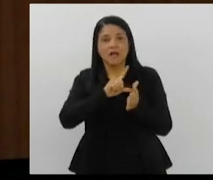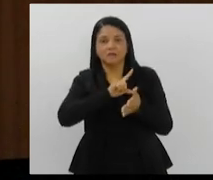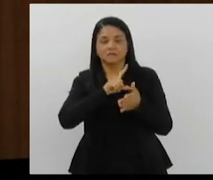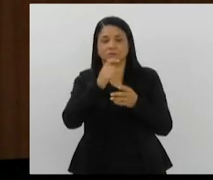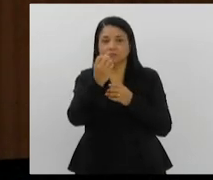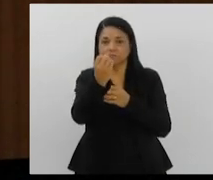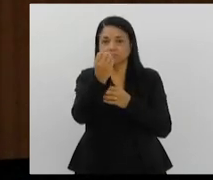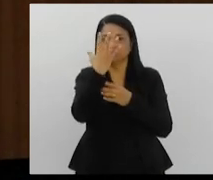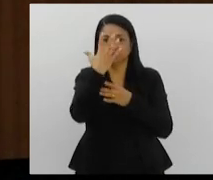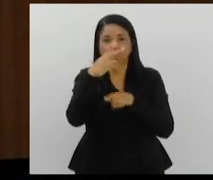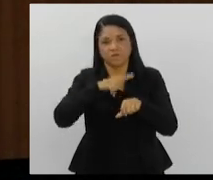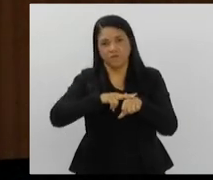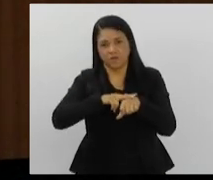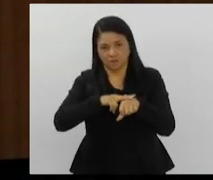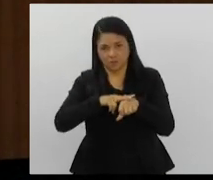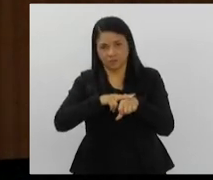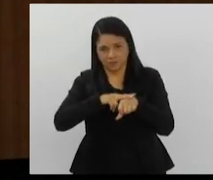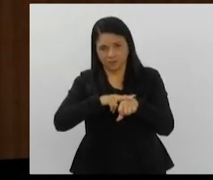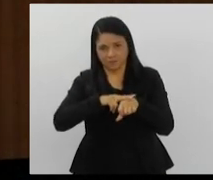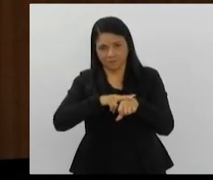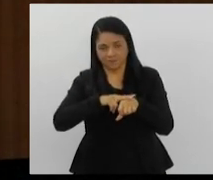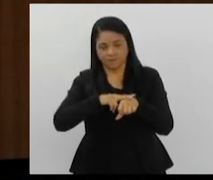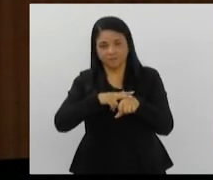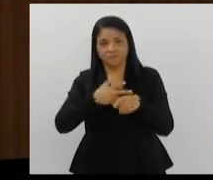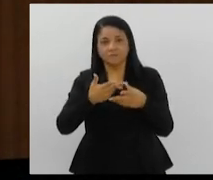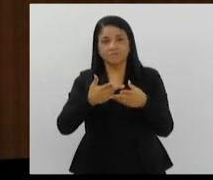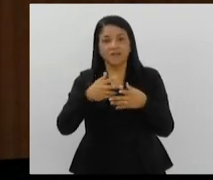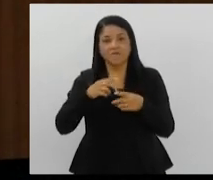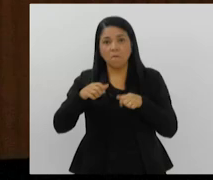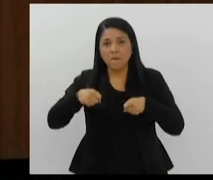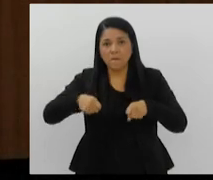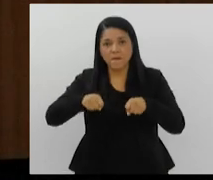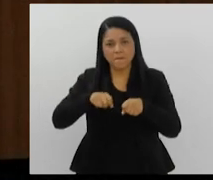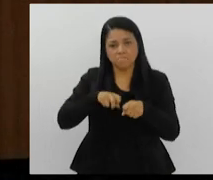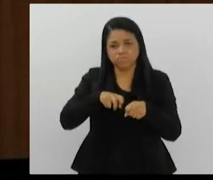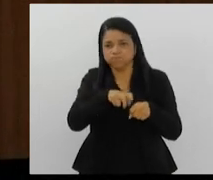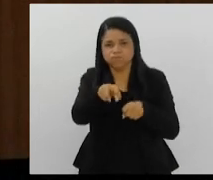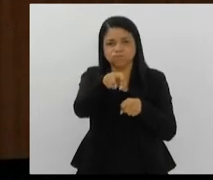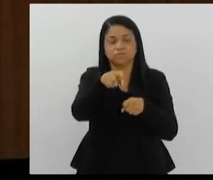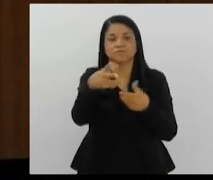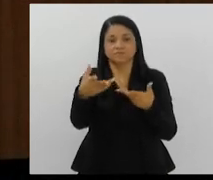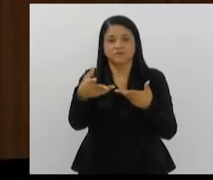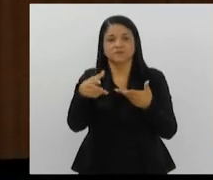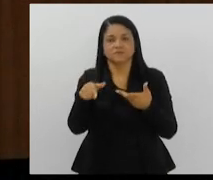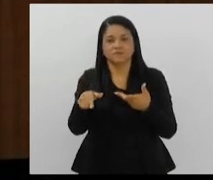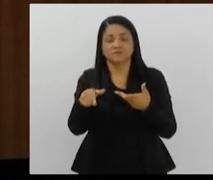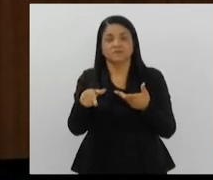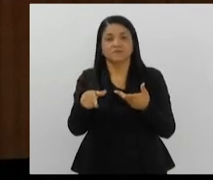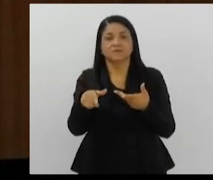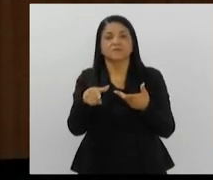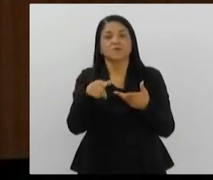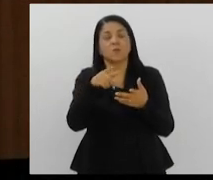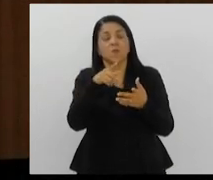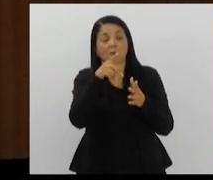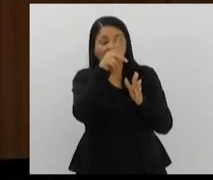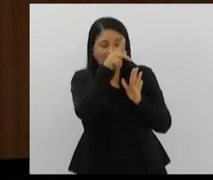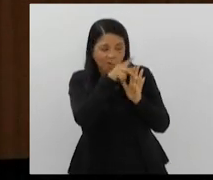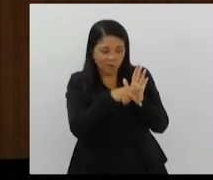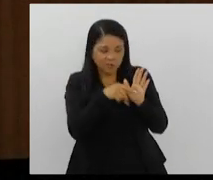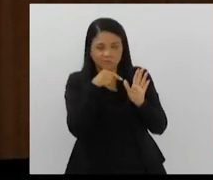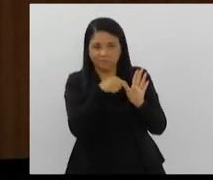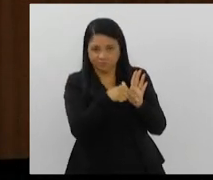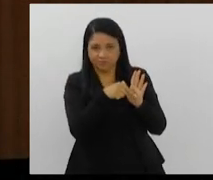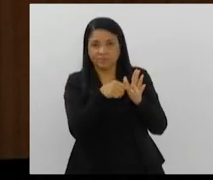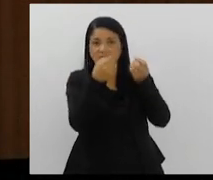e vão já em frente. E quando isso está descalibrado e desregulado, como é o projeto de Vossa